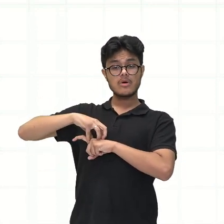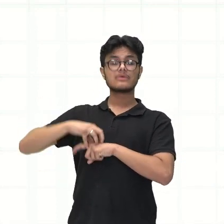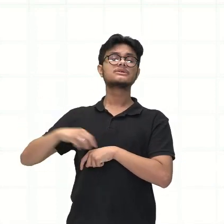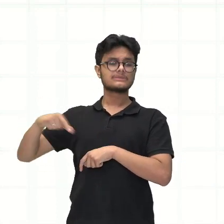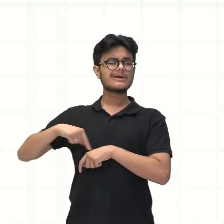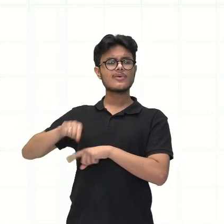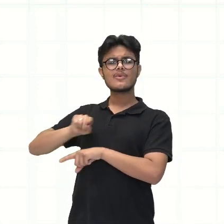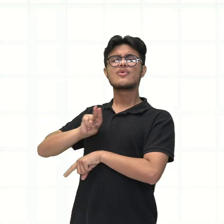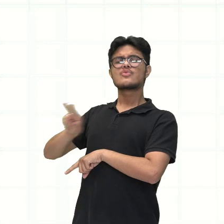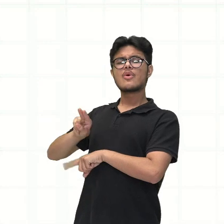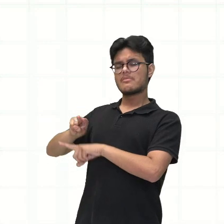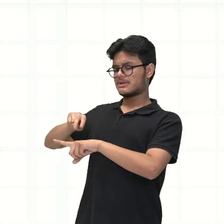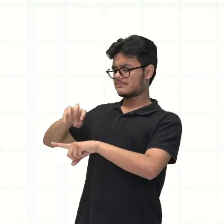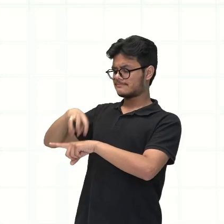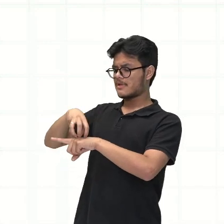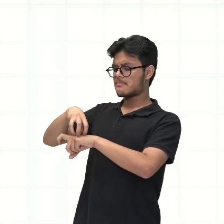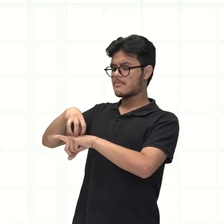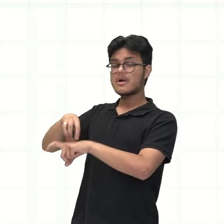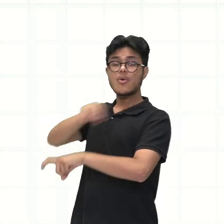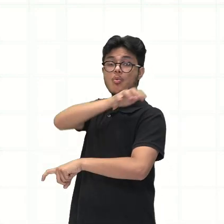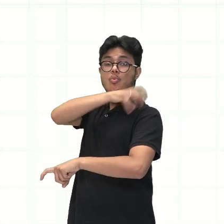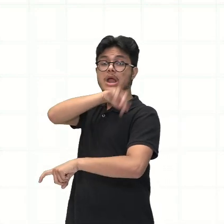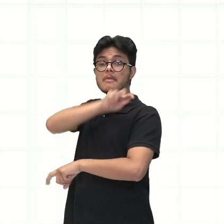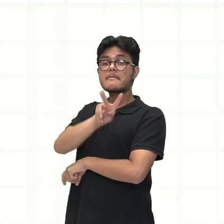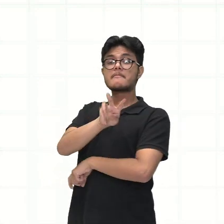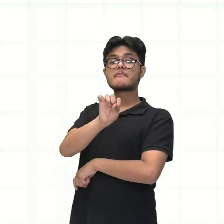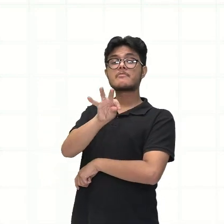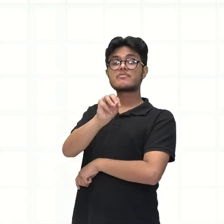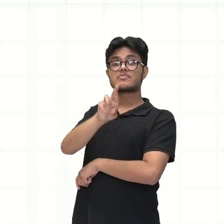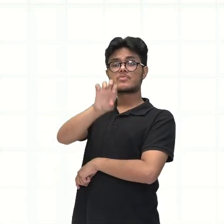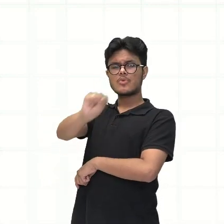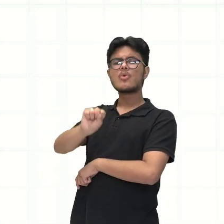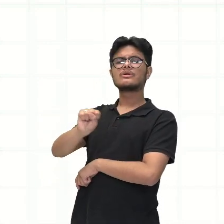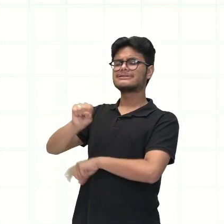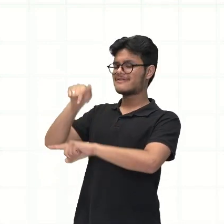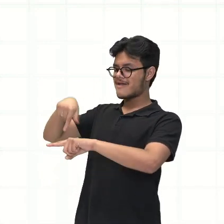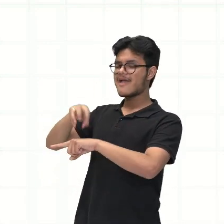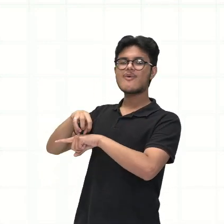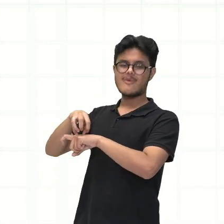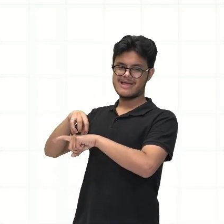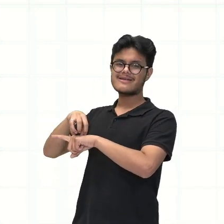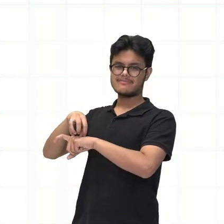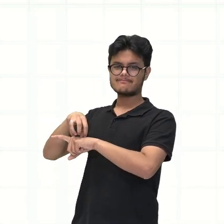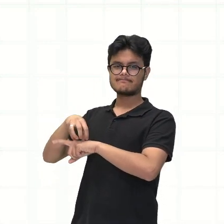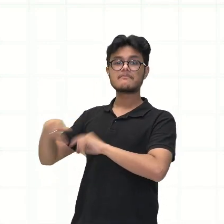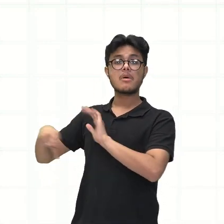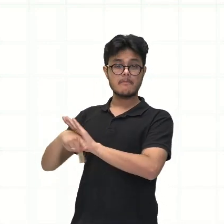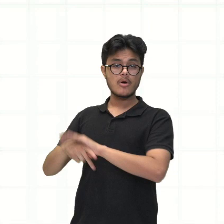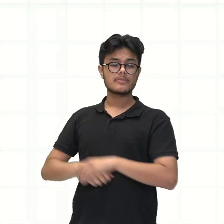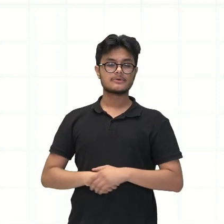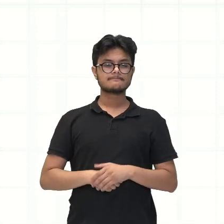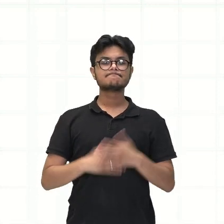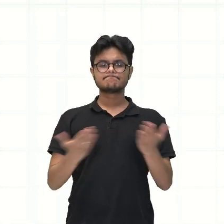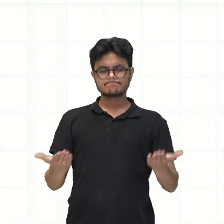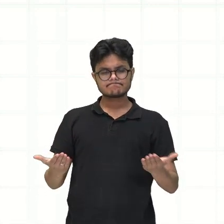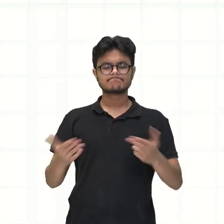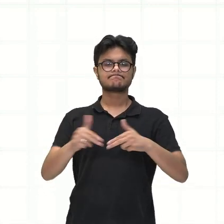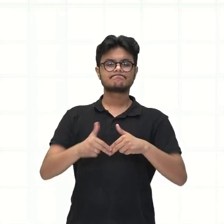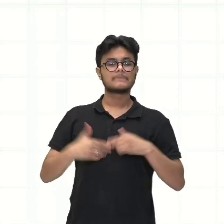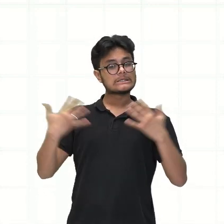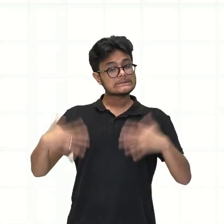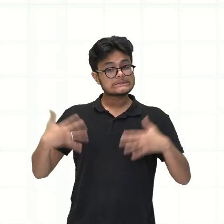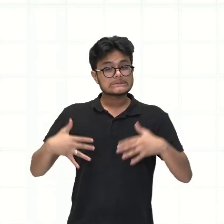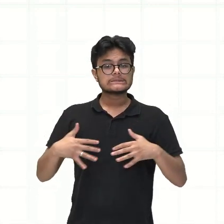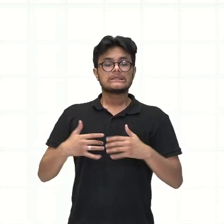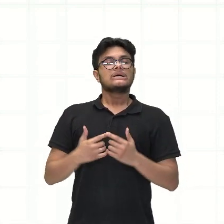vetores, o vetor que transmite a doença, que participa aí do ciclo da doença é o caracol. Então, nós temos aí que